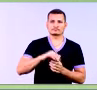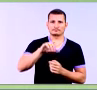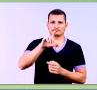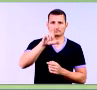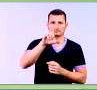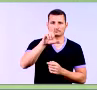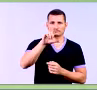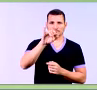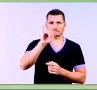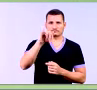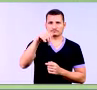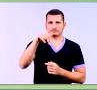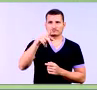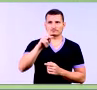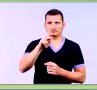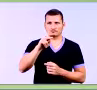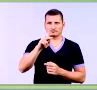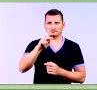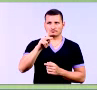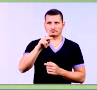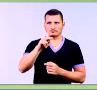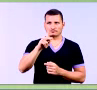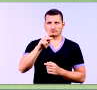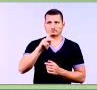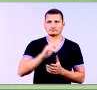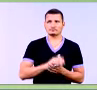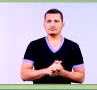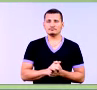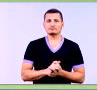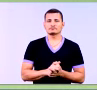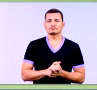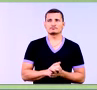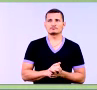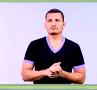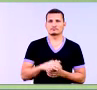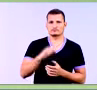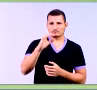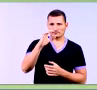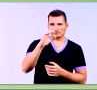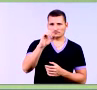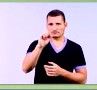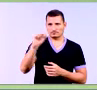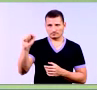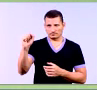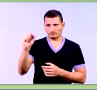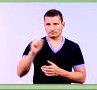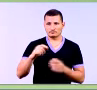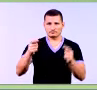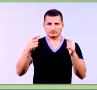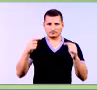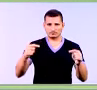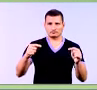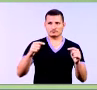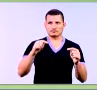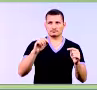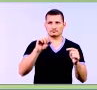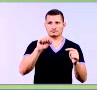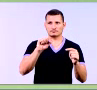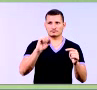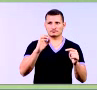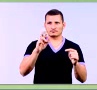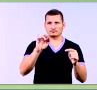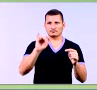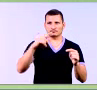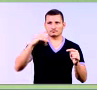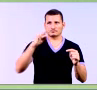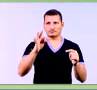que se referencia a um CSS. Uma declaração de script que se